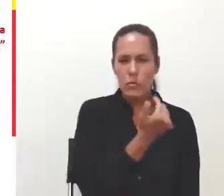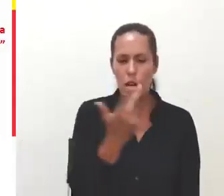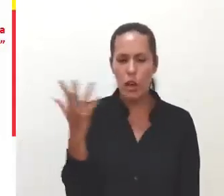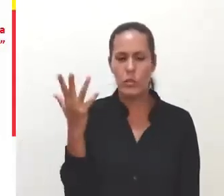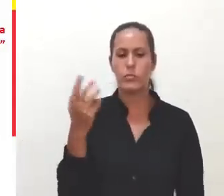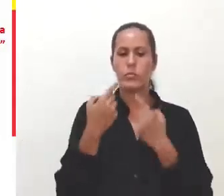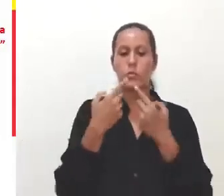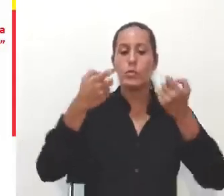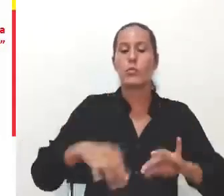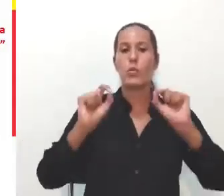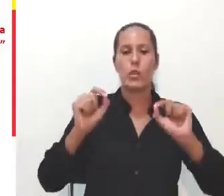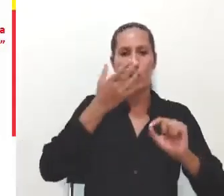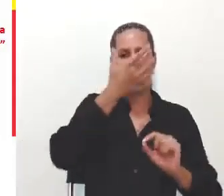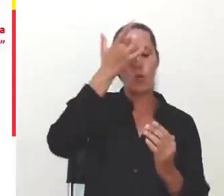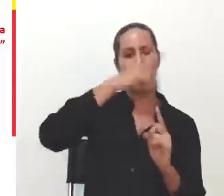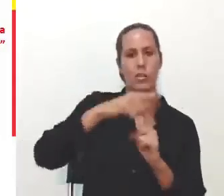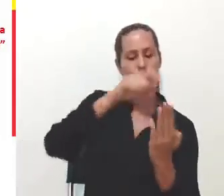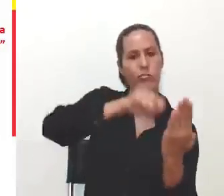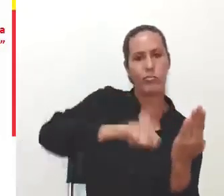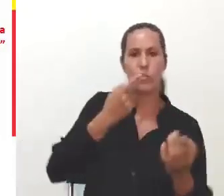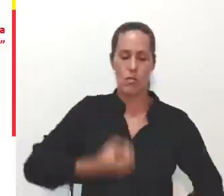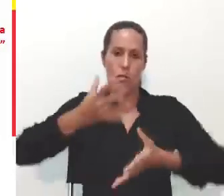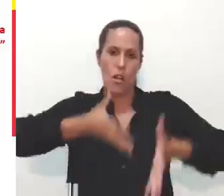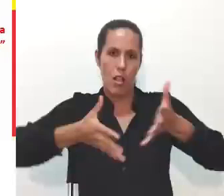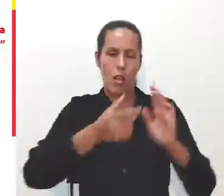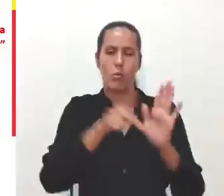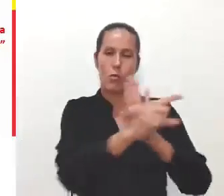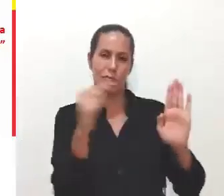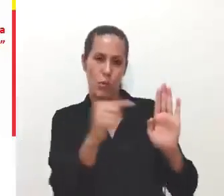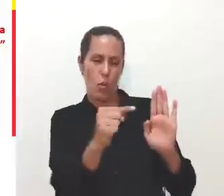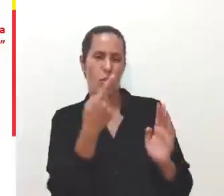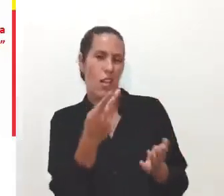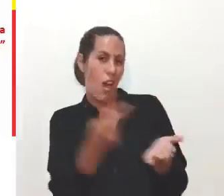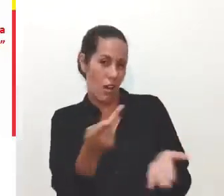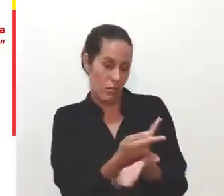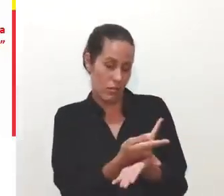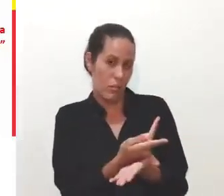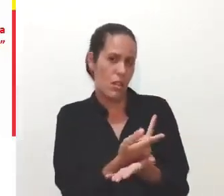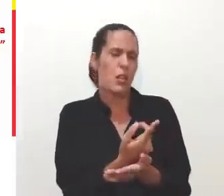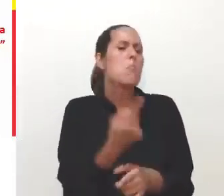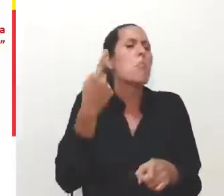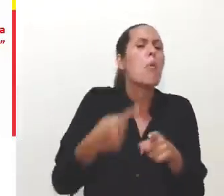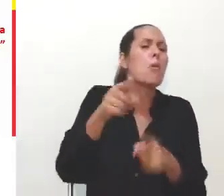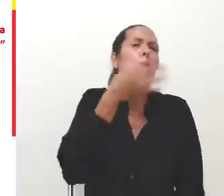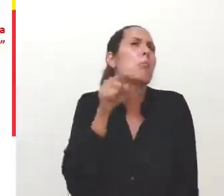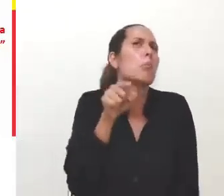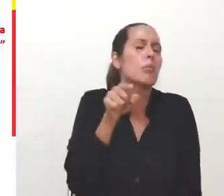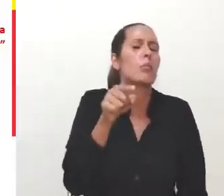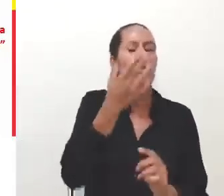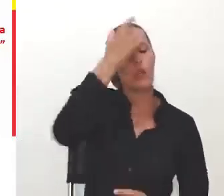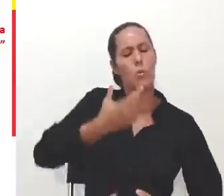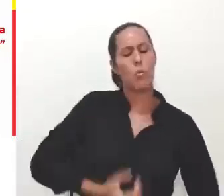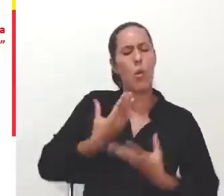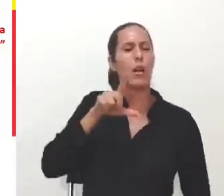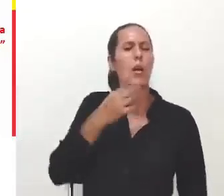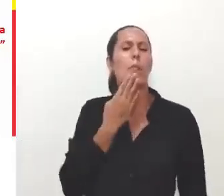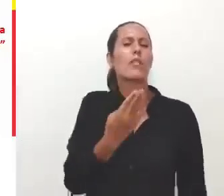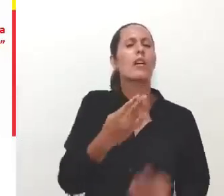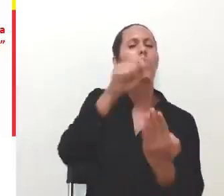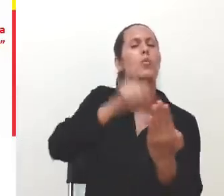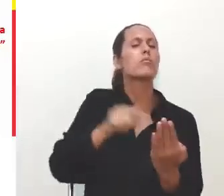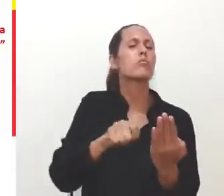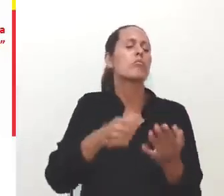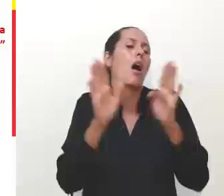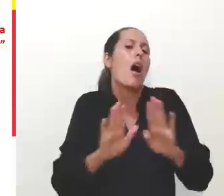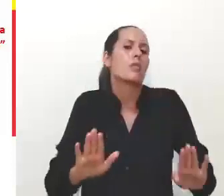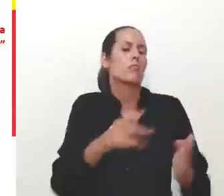estudado. Terceiro, muitas pessoas afirmam que o jeito de falar e escrever de Patativa do Assaré é errado. Por